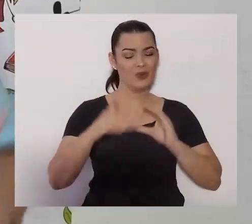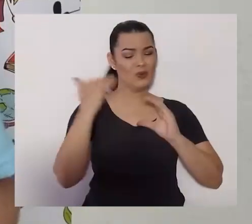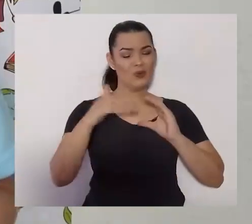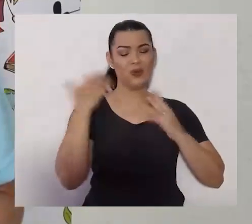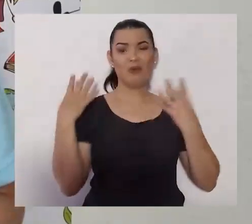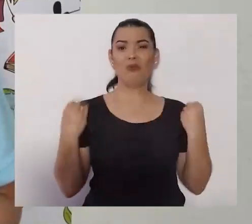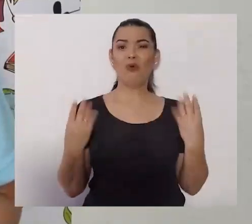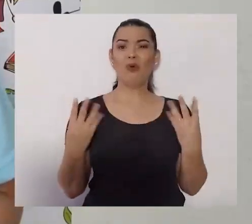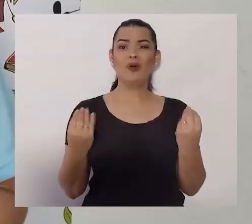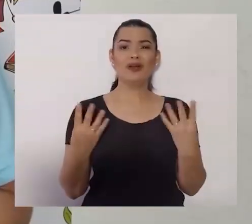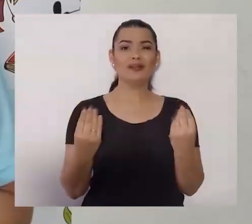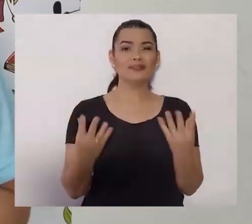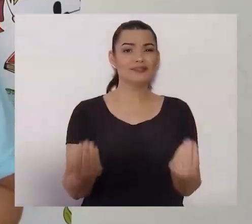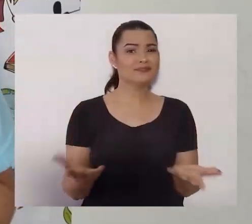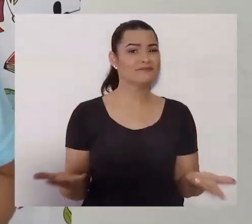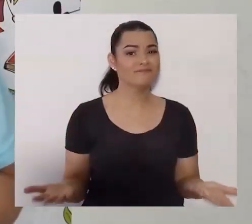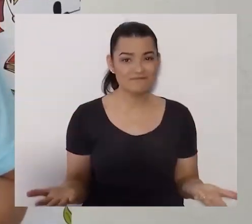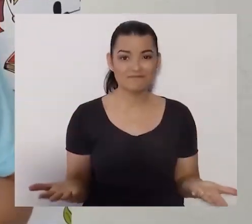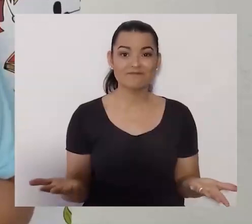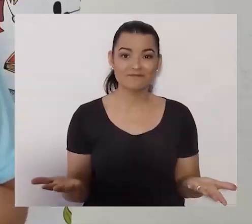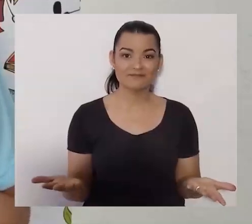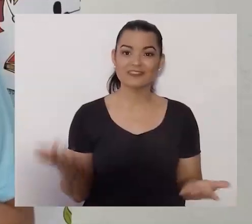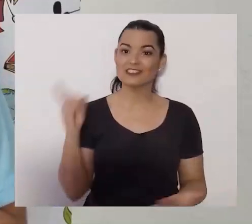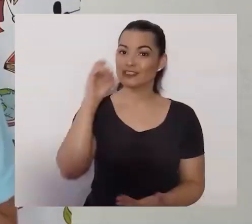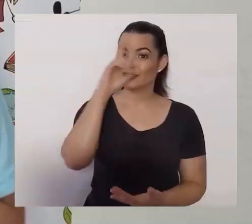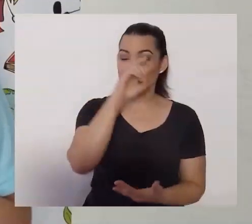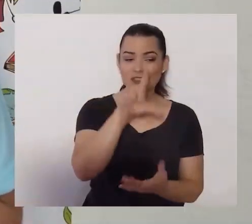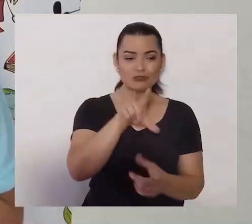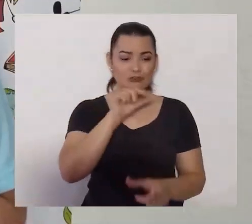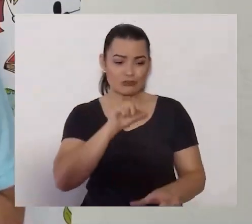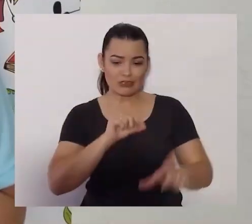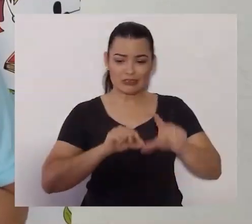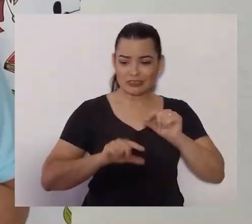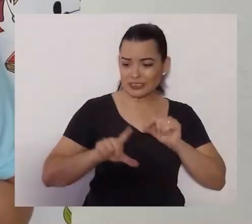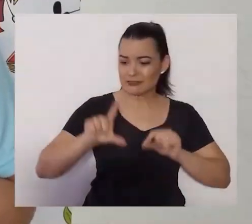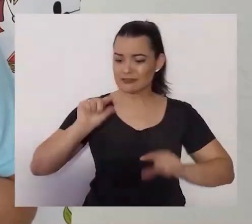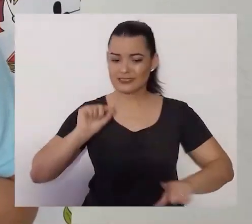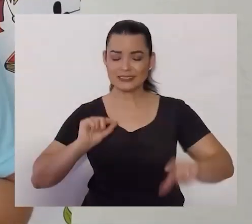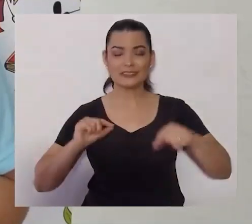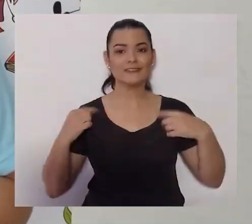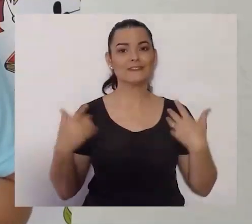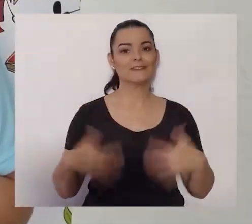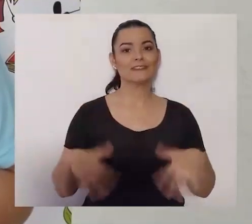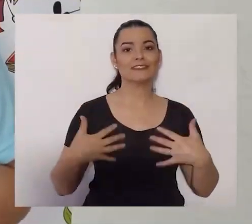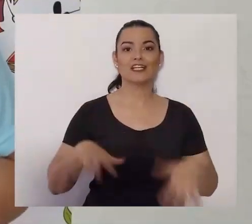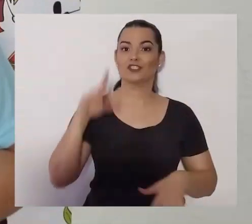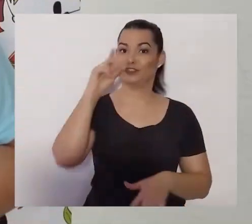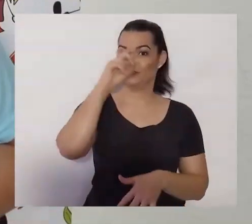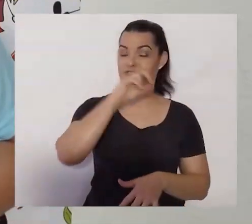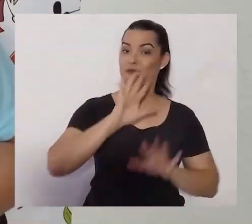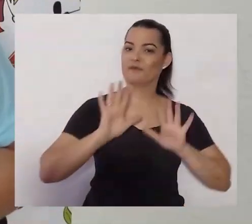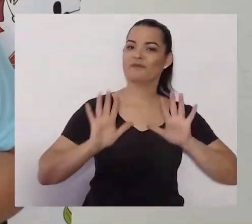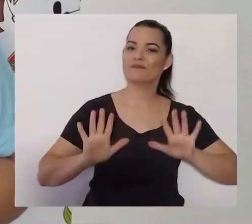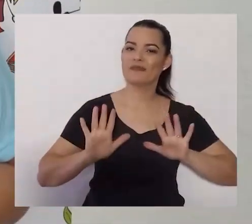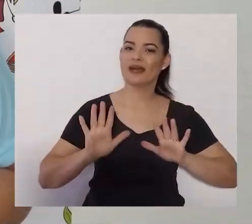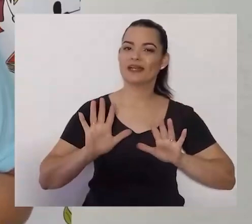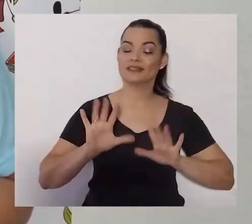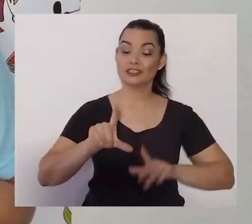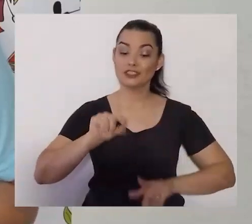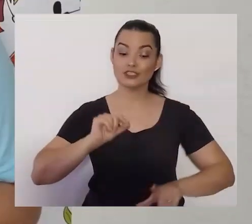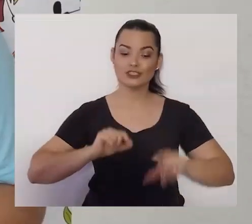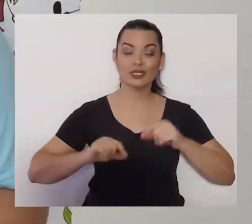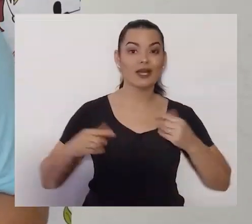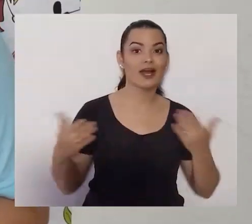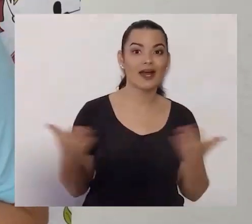recebeu muita coisa. Foi bem difícil fazer uma seleção, mas essa seleção agora